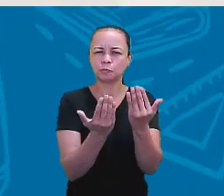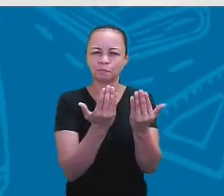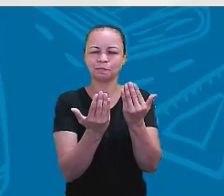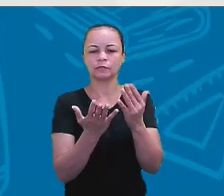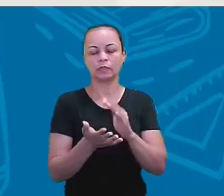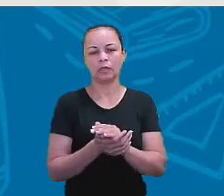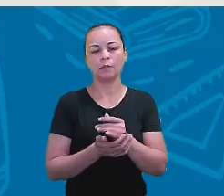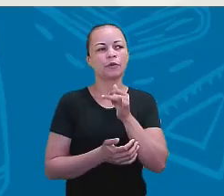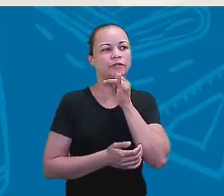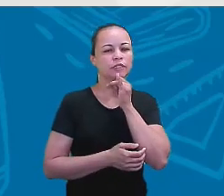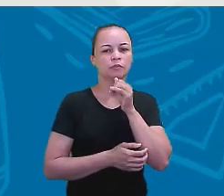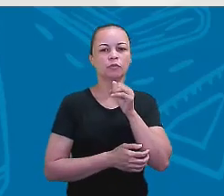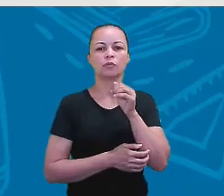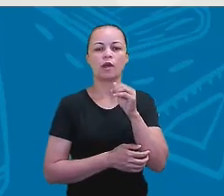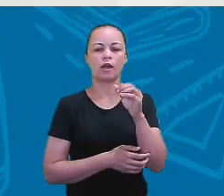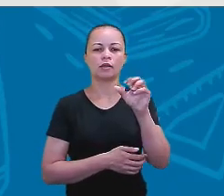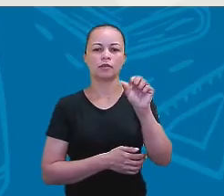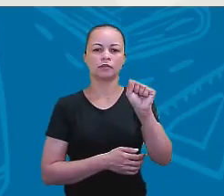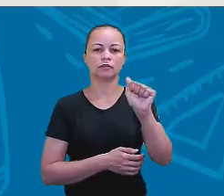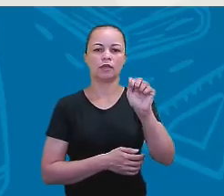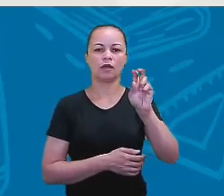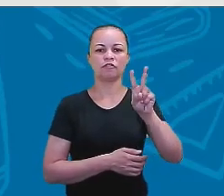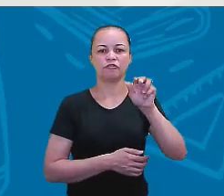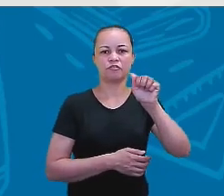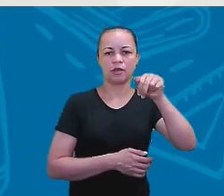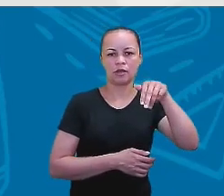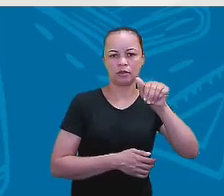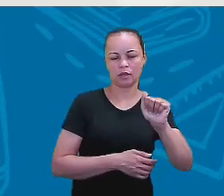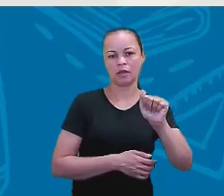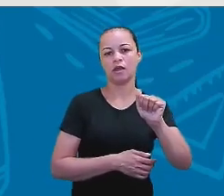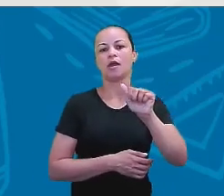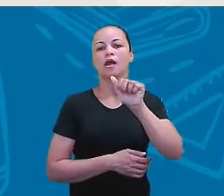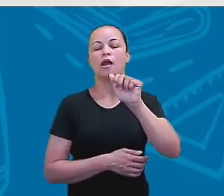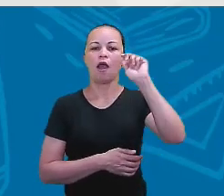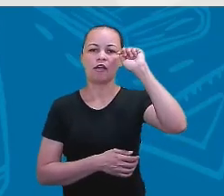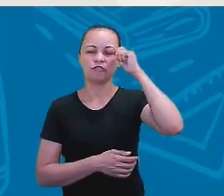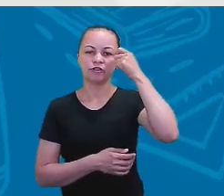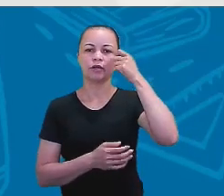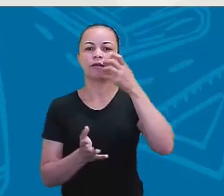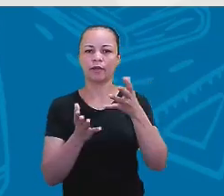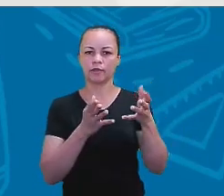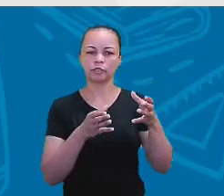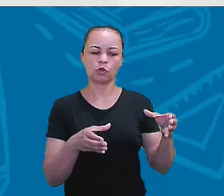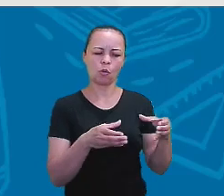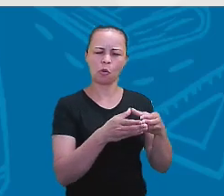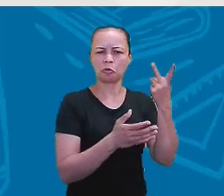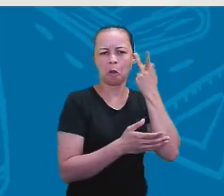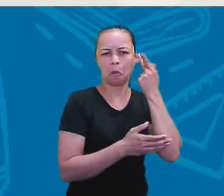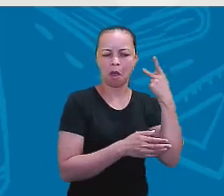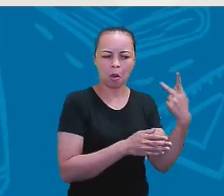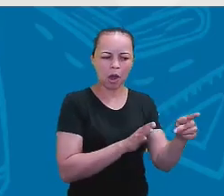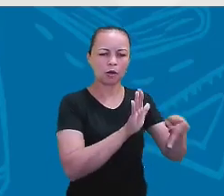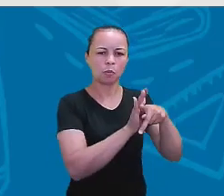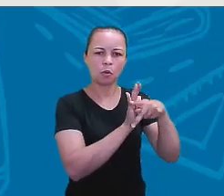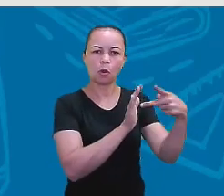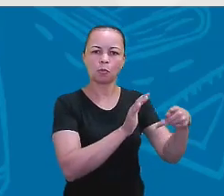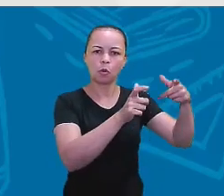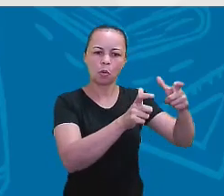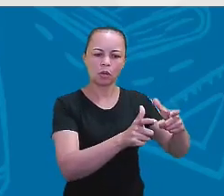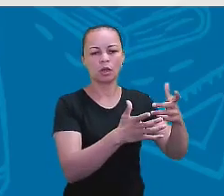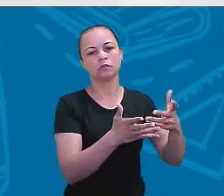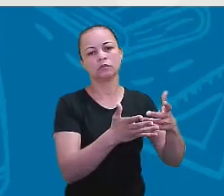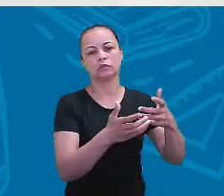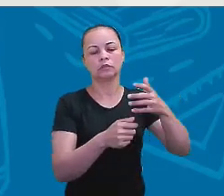savana africana, você tem animais que são só comuns na savana africana. Animais que só são comuns aonde? Na floresta